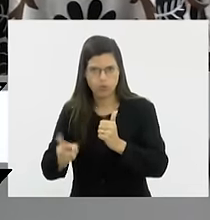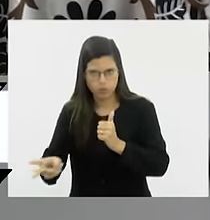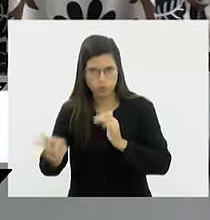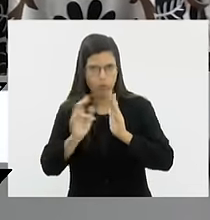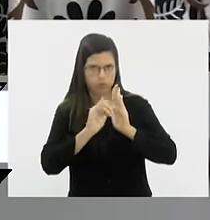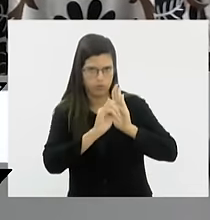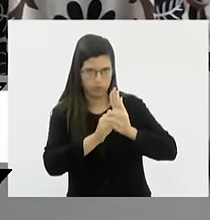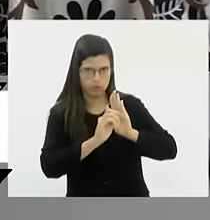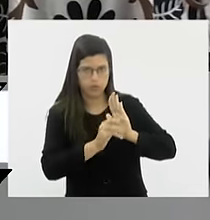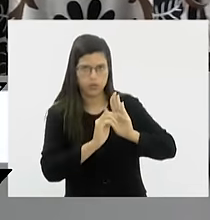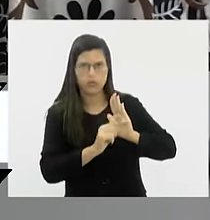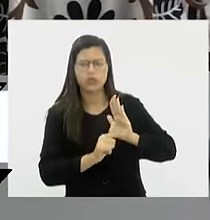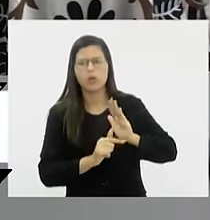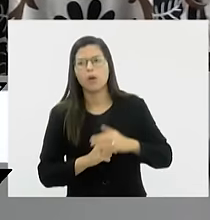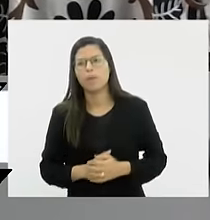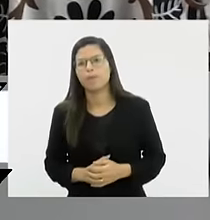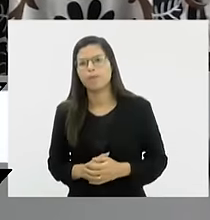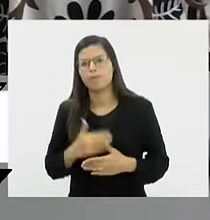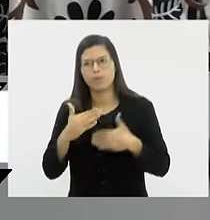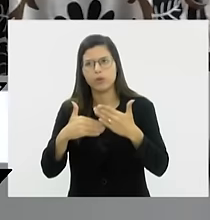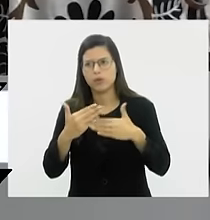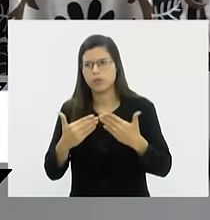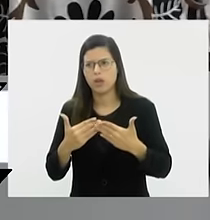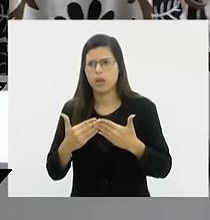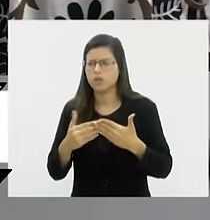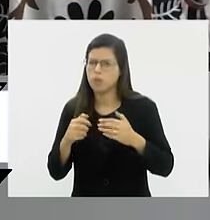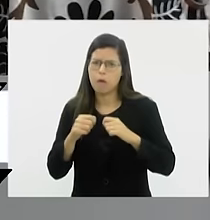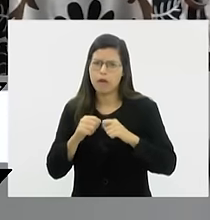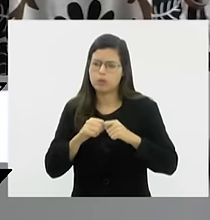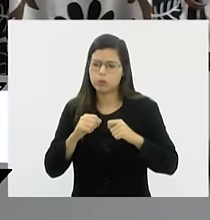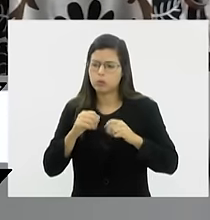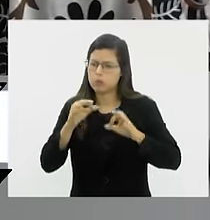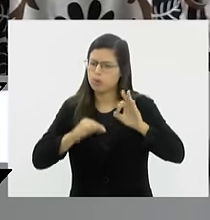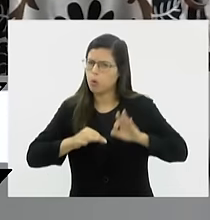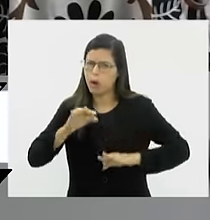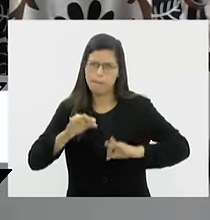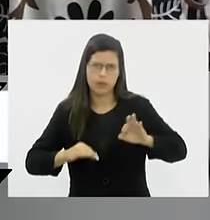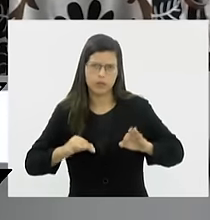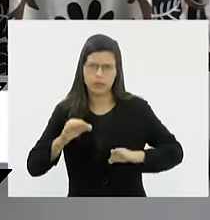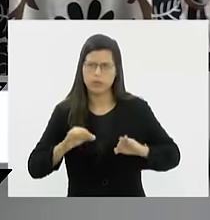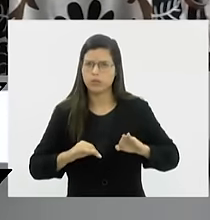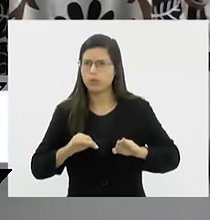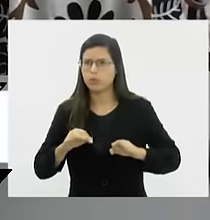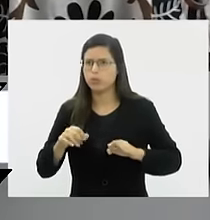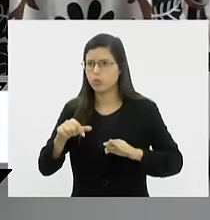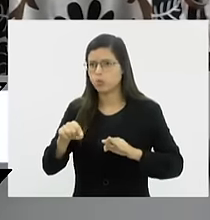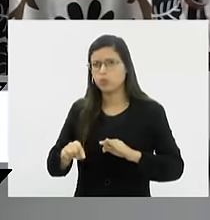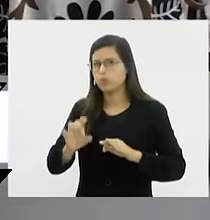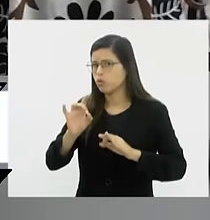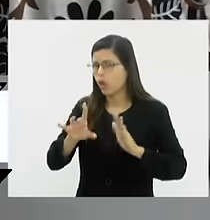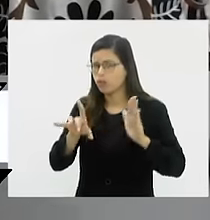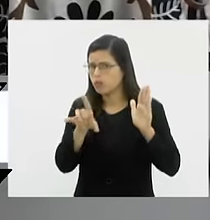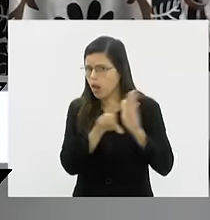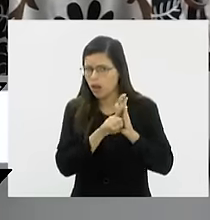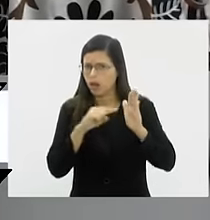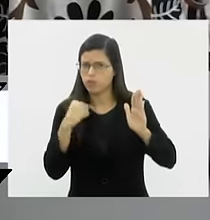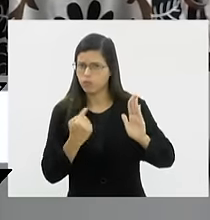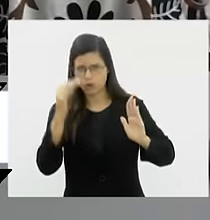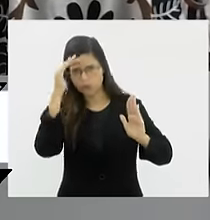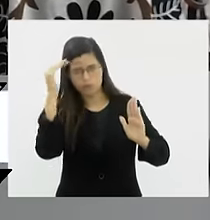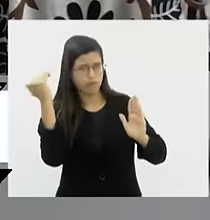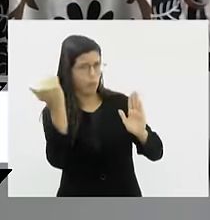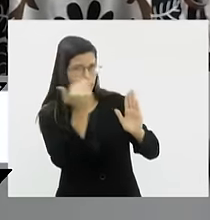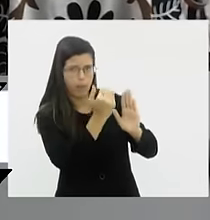né? Aqui eu não faço juízo de valor nenhum, simplesmente a letra fria da lei, nós cumprimos o que a